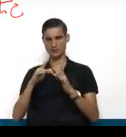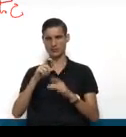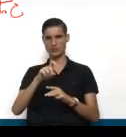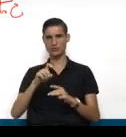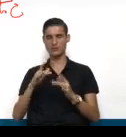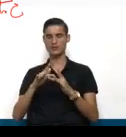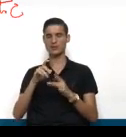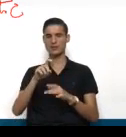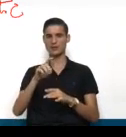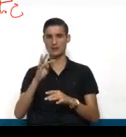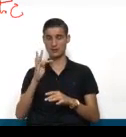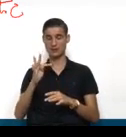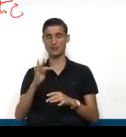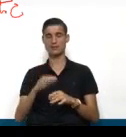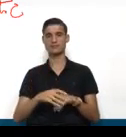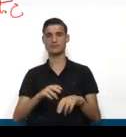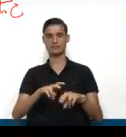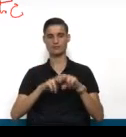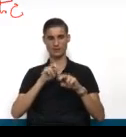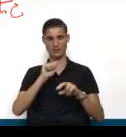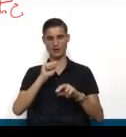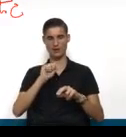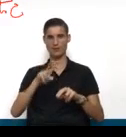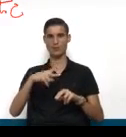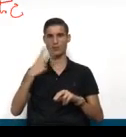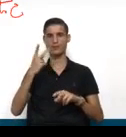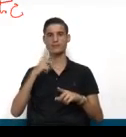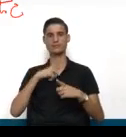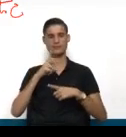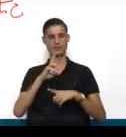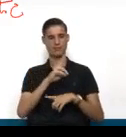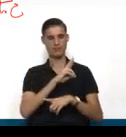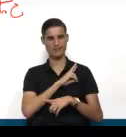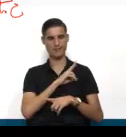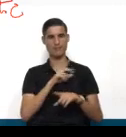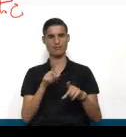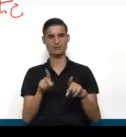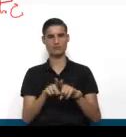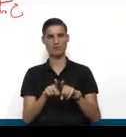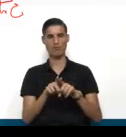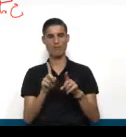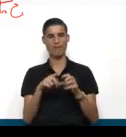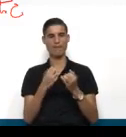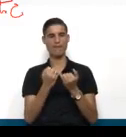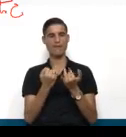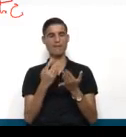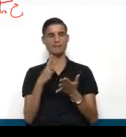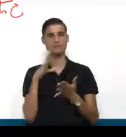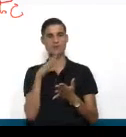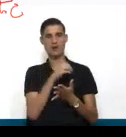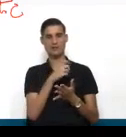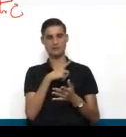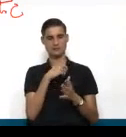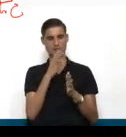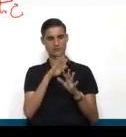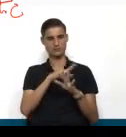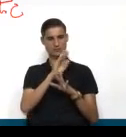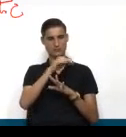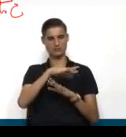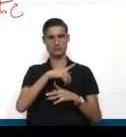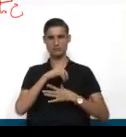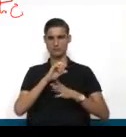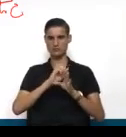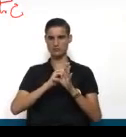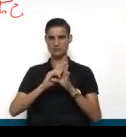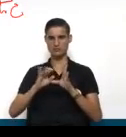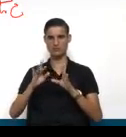t. E isso, então, esse a ao quadrado também representa o quão rápido uma onda se